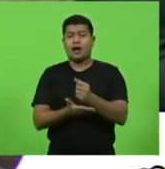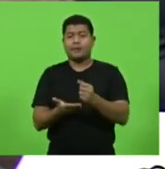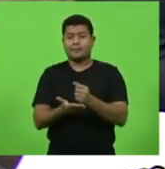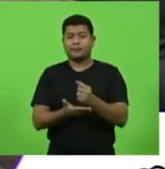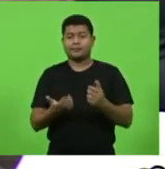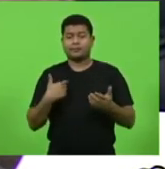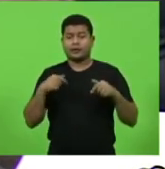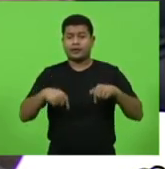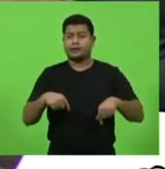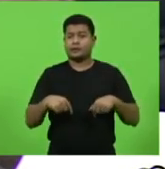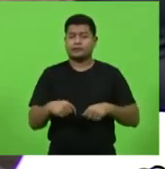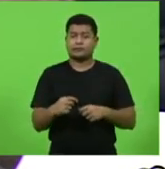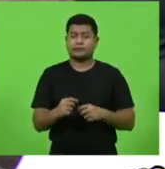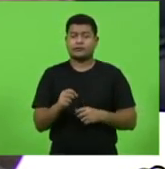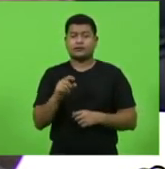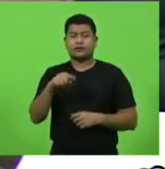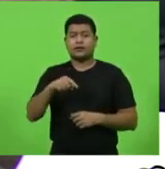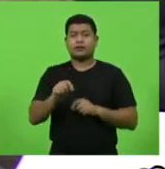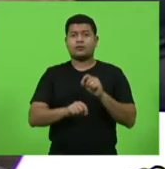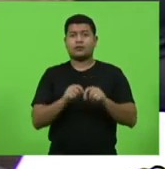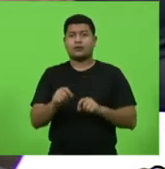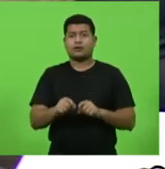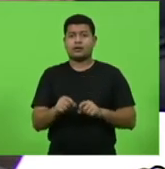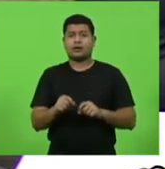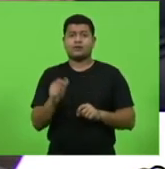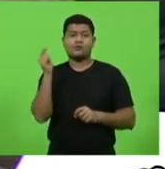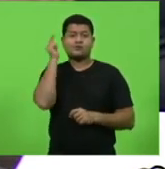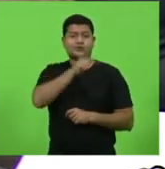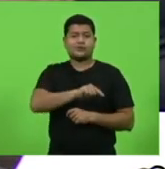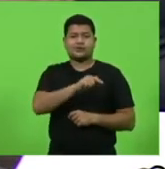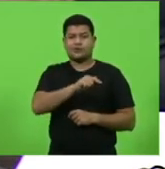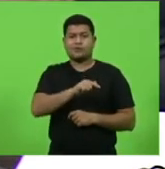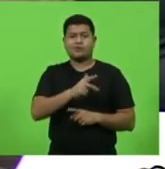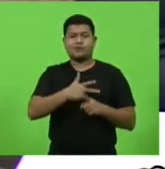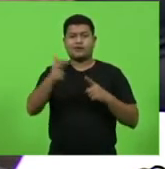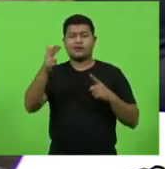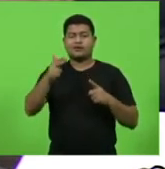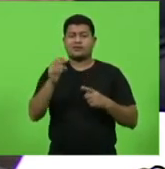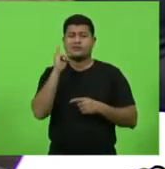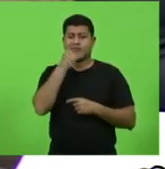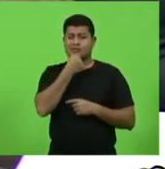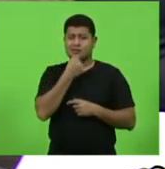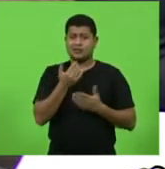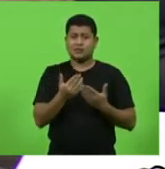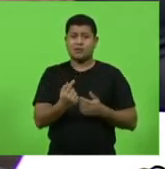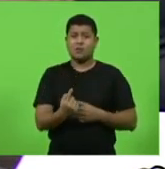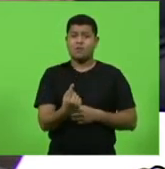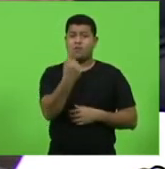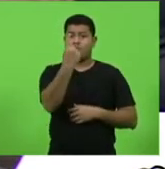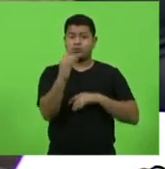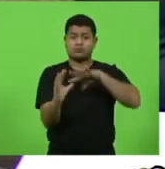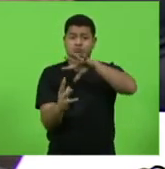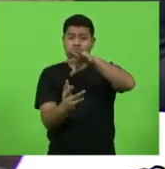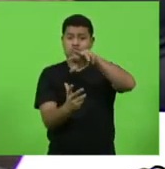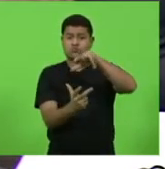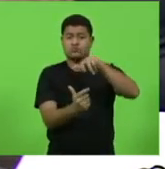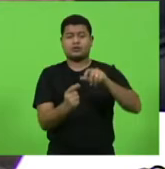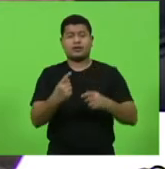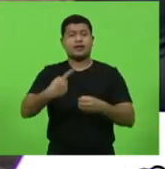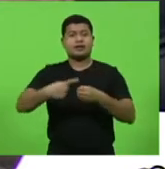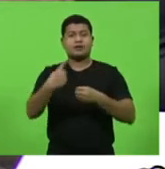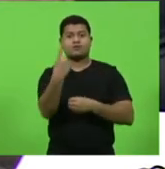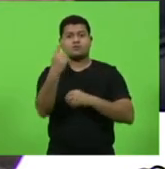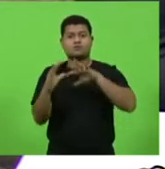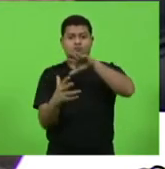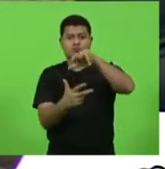tornou detentora de um triste recorde. Foi uma das cidades no mundo, que